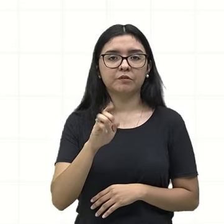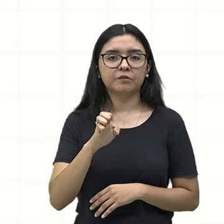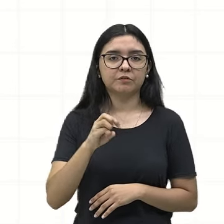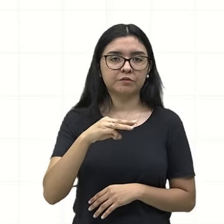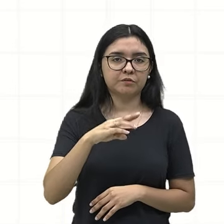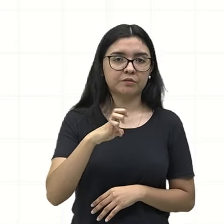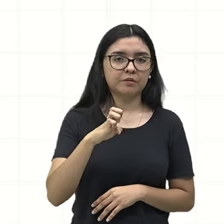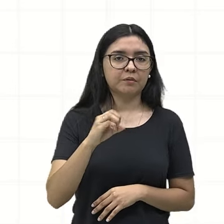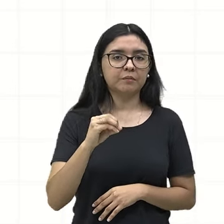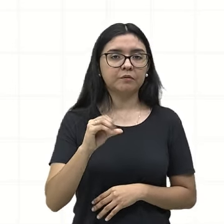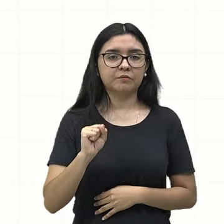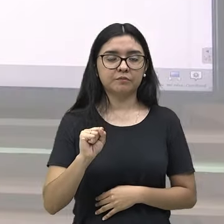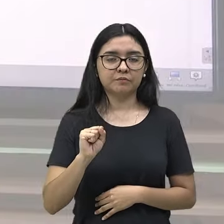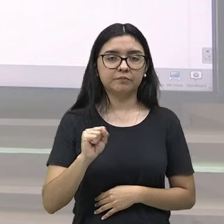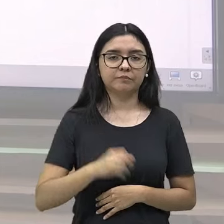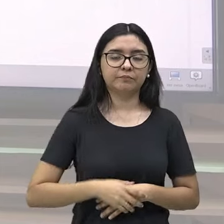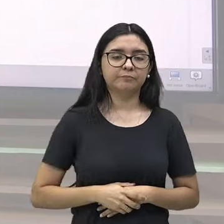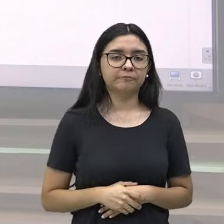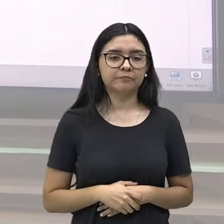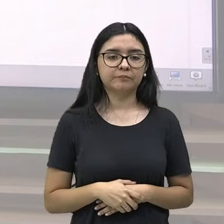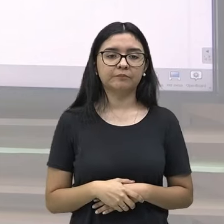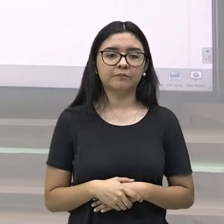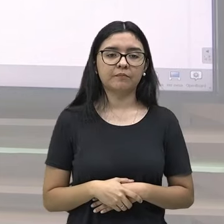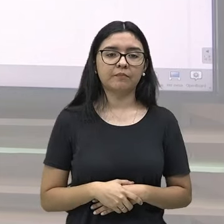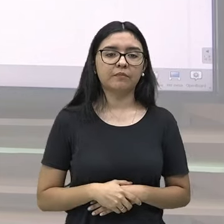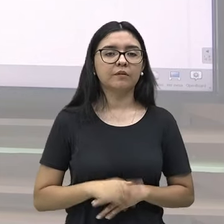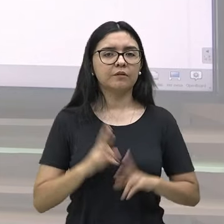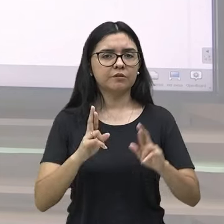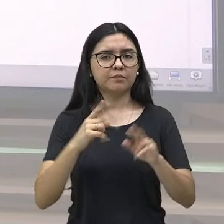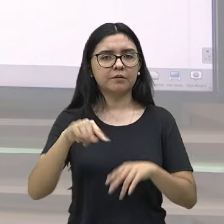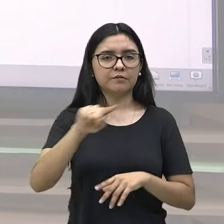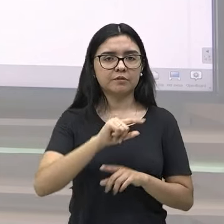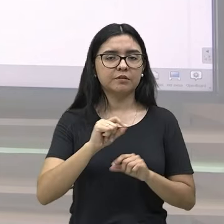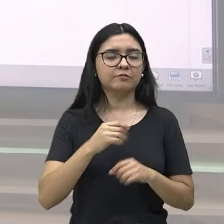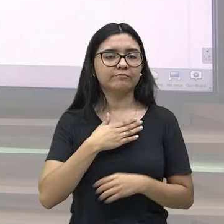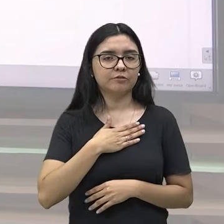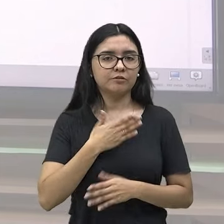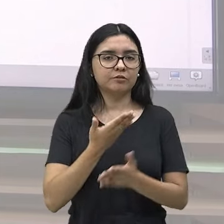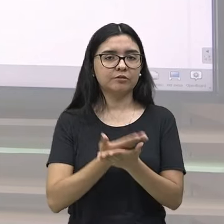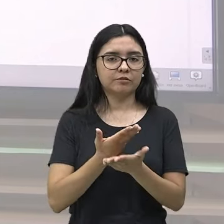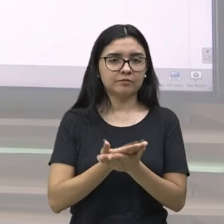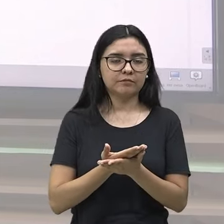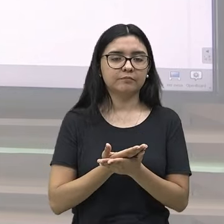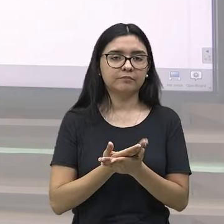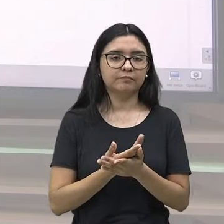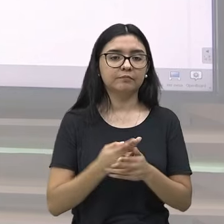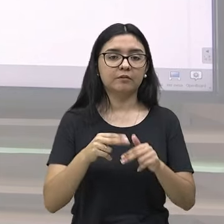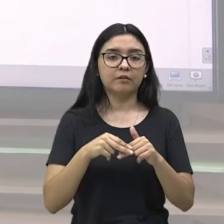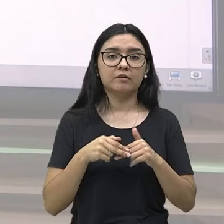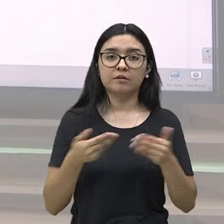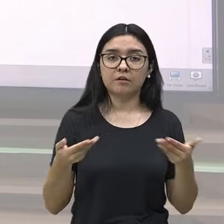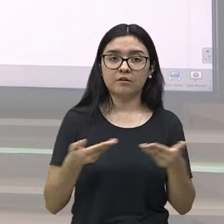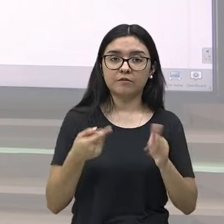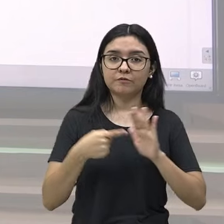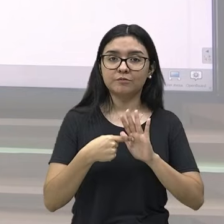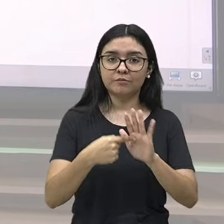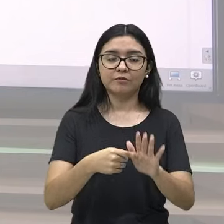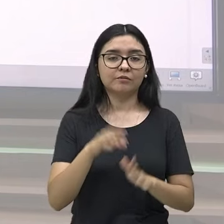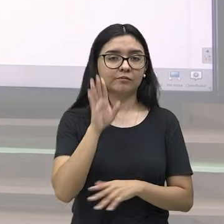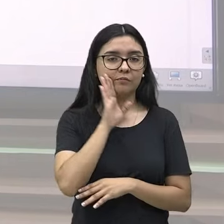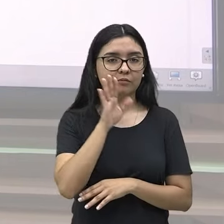primos gêmeos. Beleza? Espero que você esteja gostando da aula até aqui, porque agora eu vou te mostrar uma coisa também muito